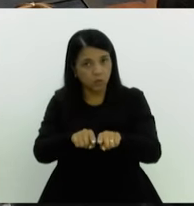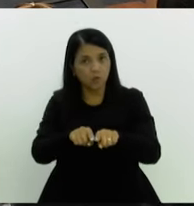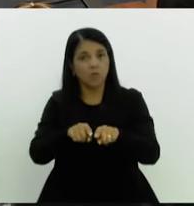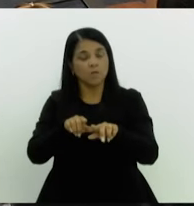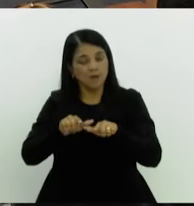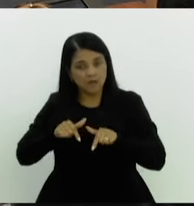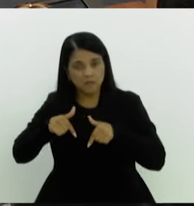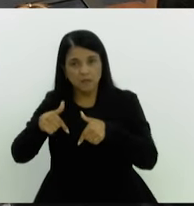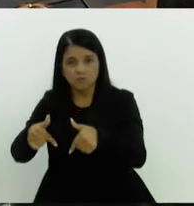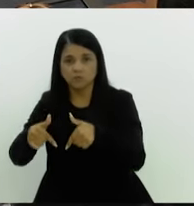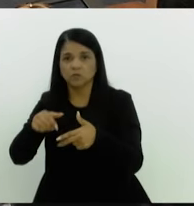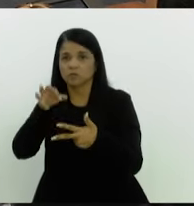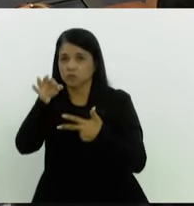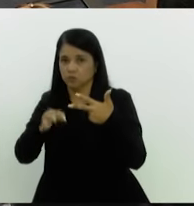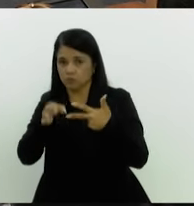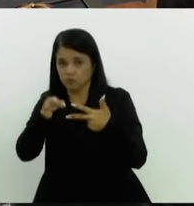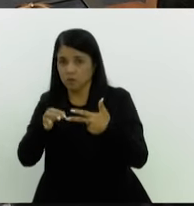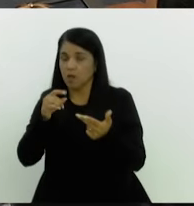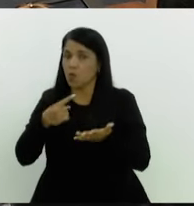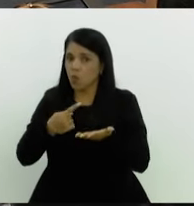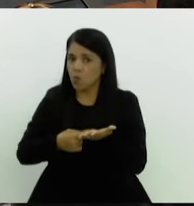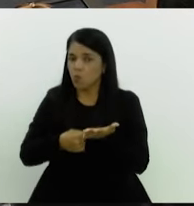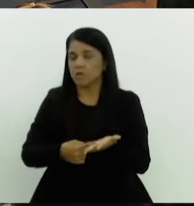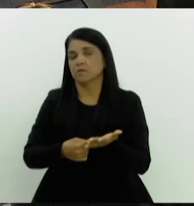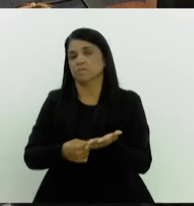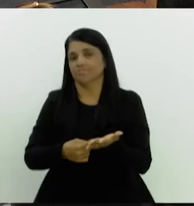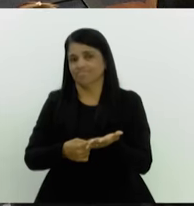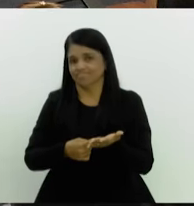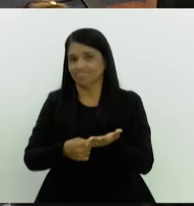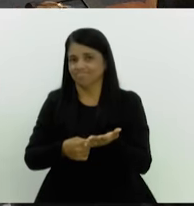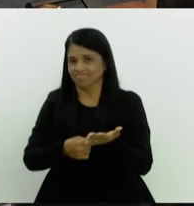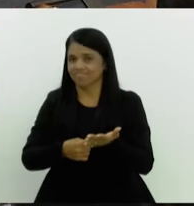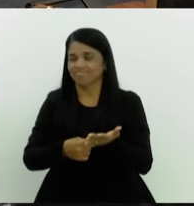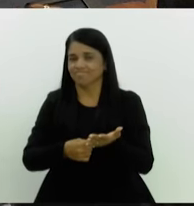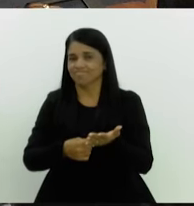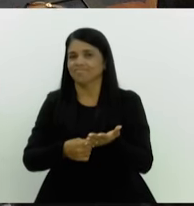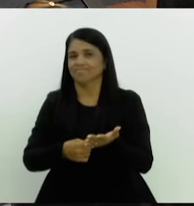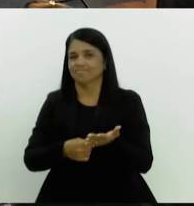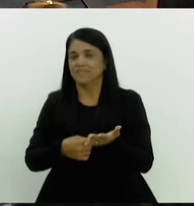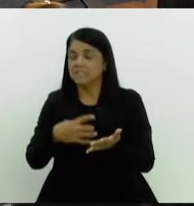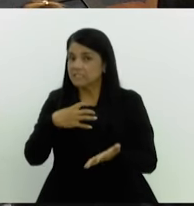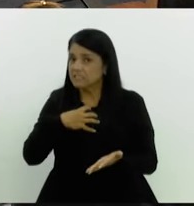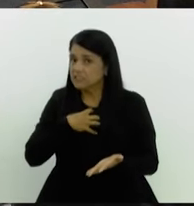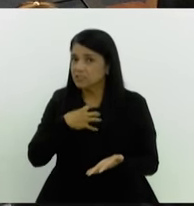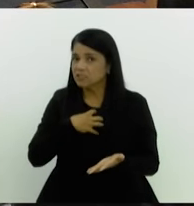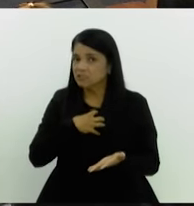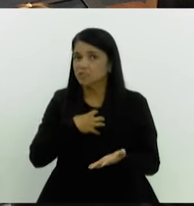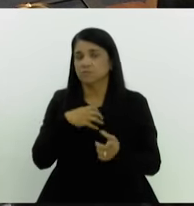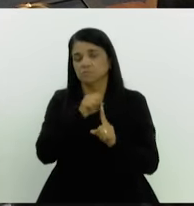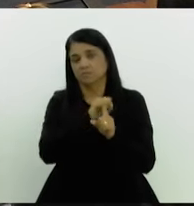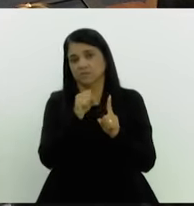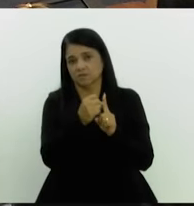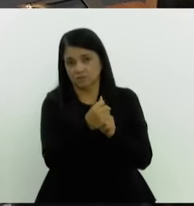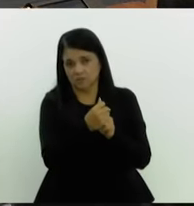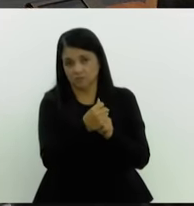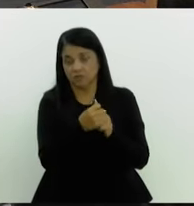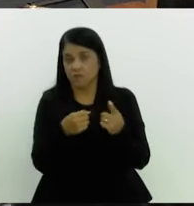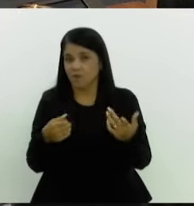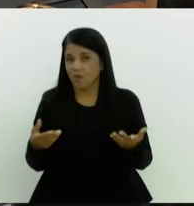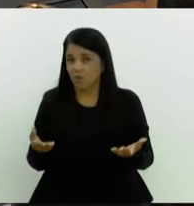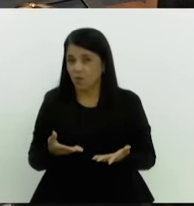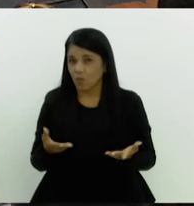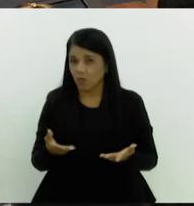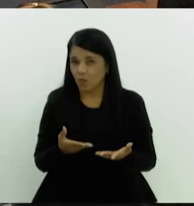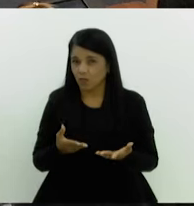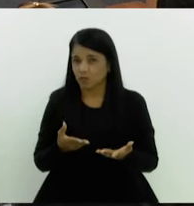Judiciário possam ser cumpridas e mais que isso que elas possam ser sentidas pela sociedade porque hoje ainda